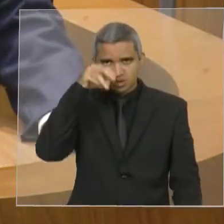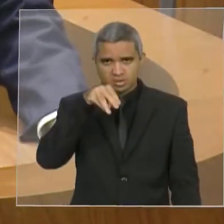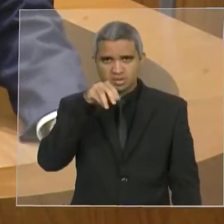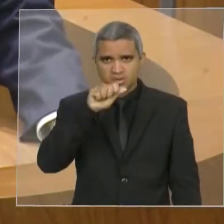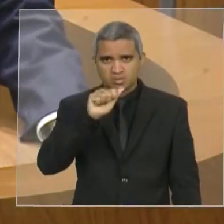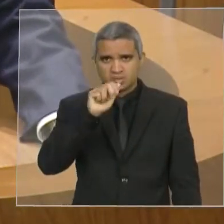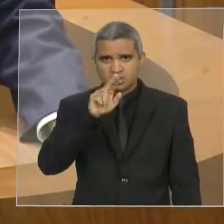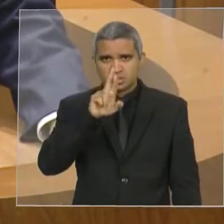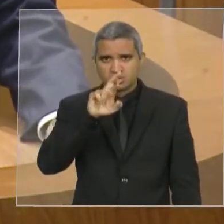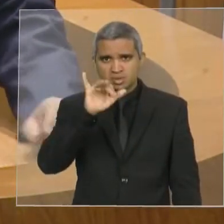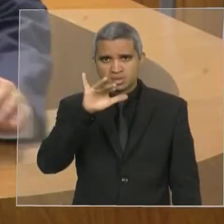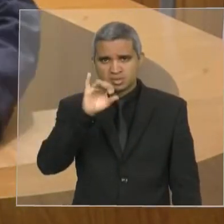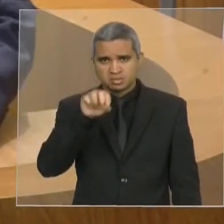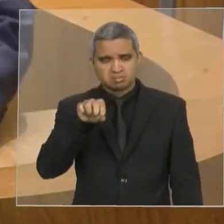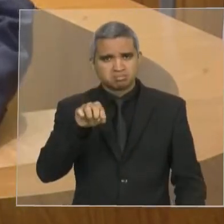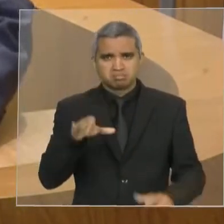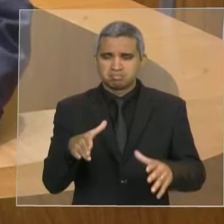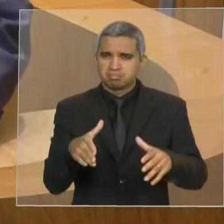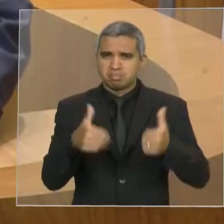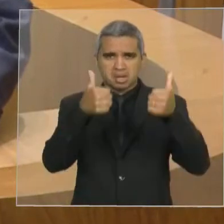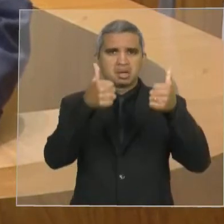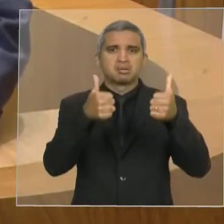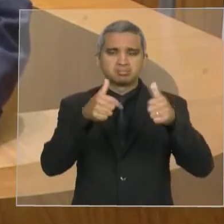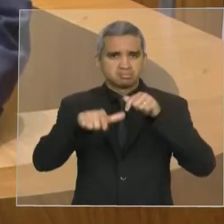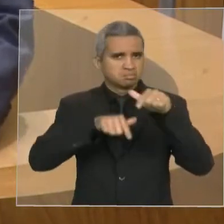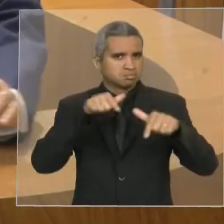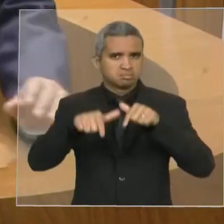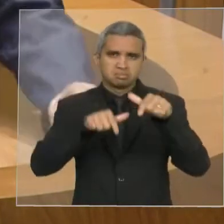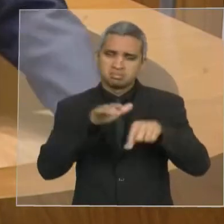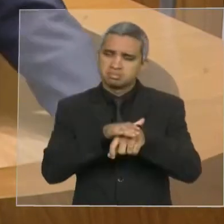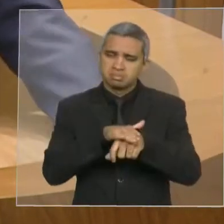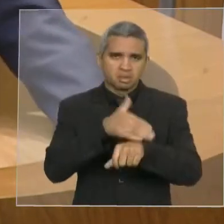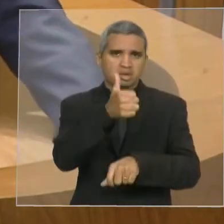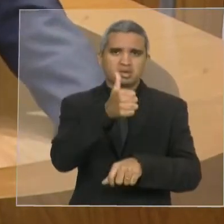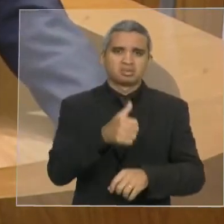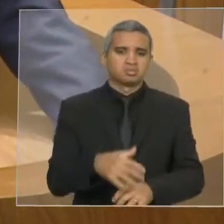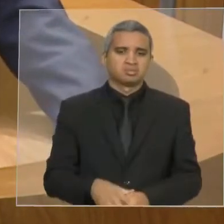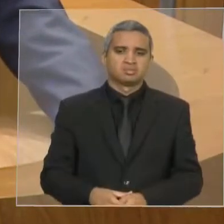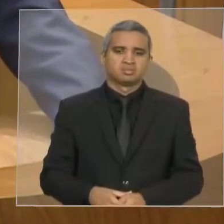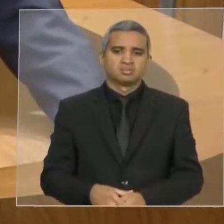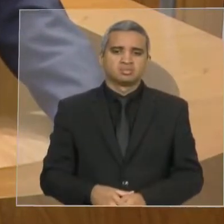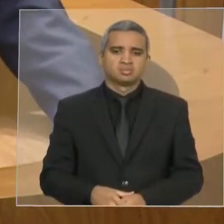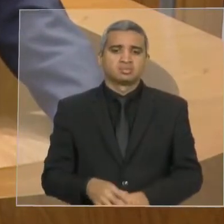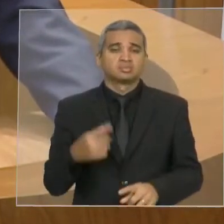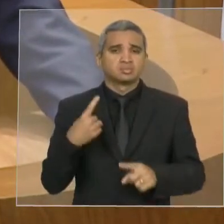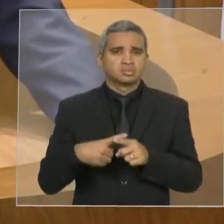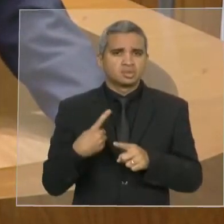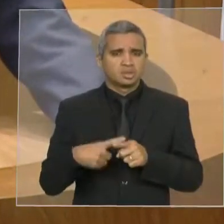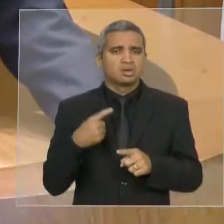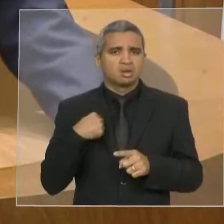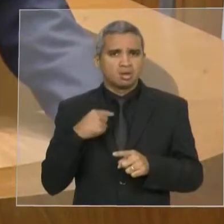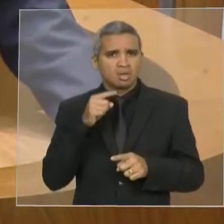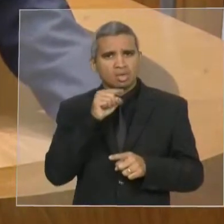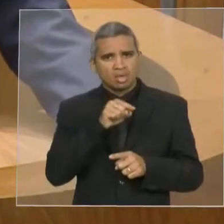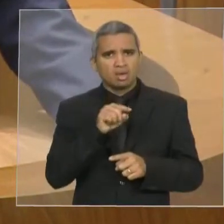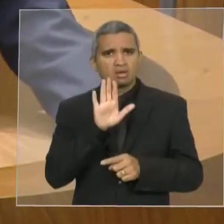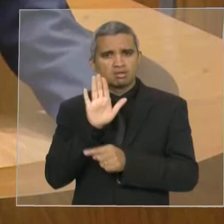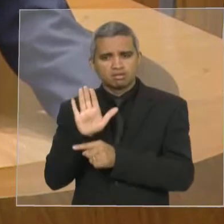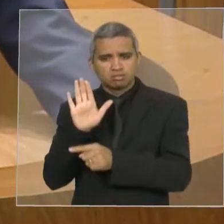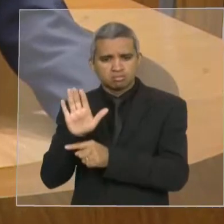Mas tem feito porque tem acomodado um sem número de demandas da população